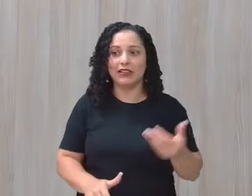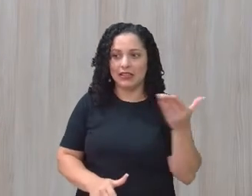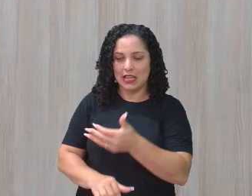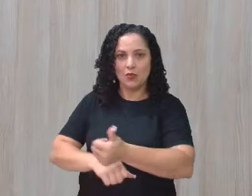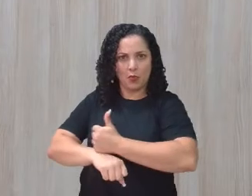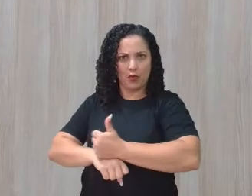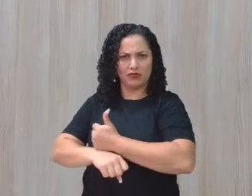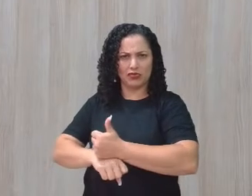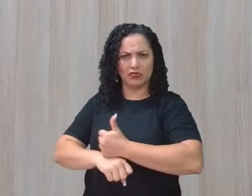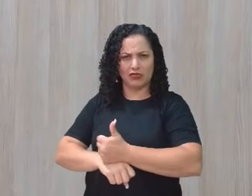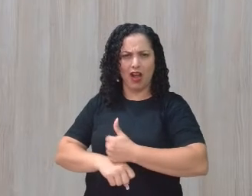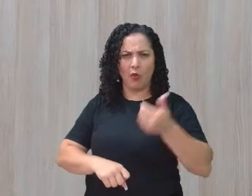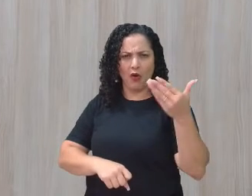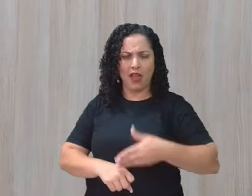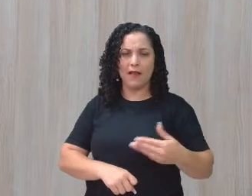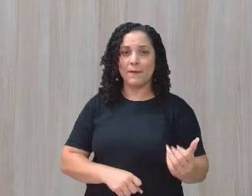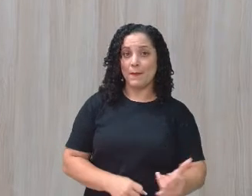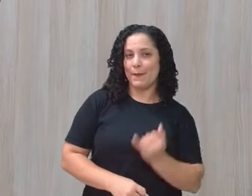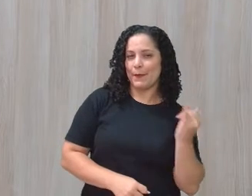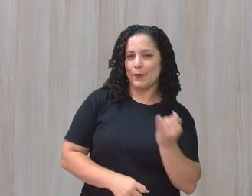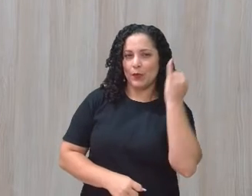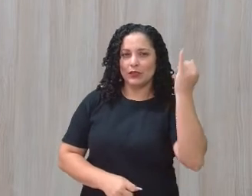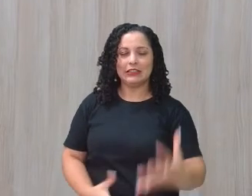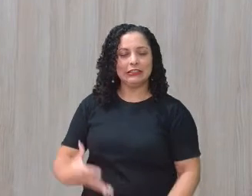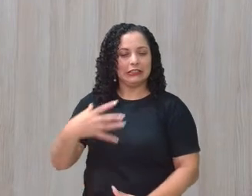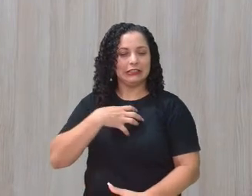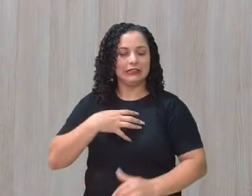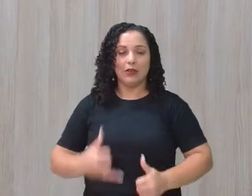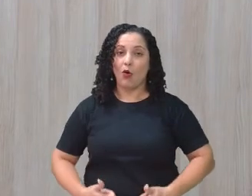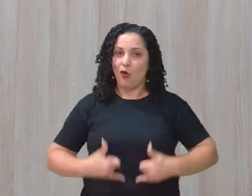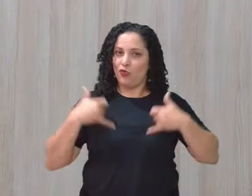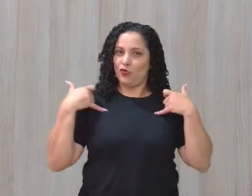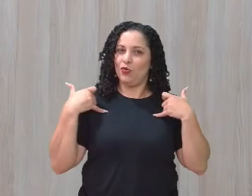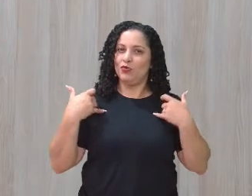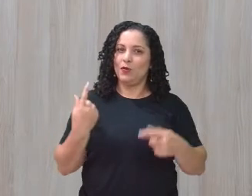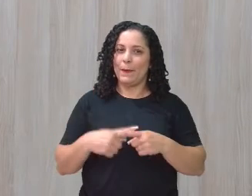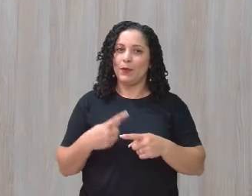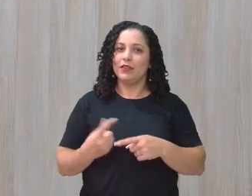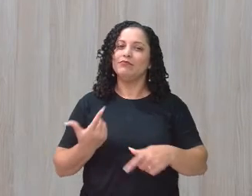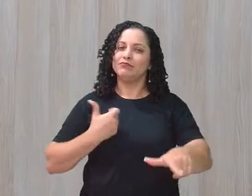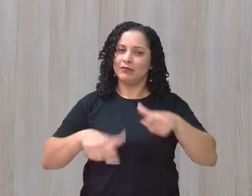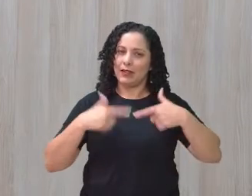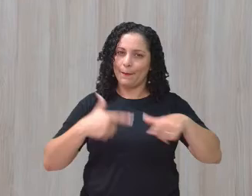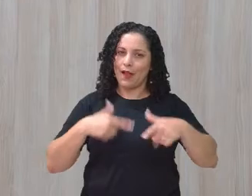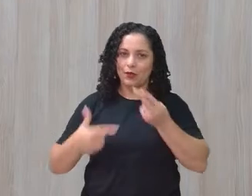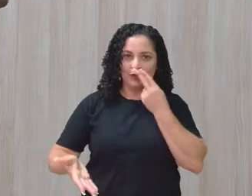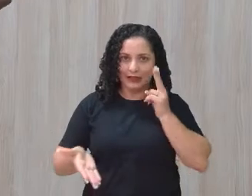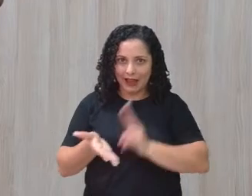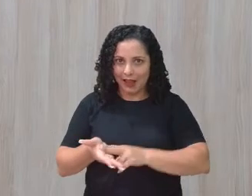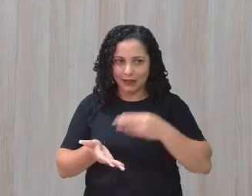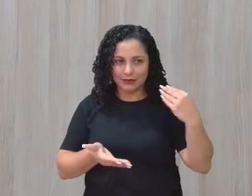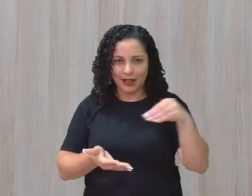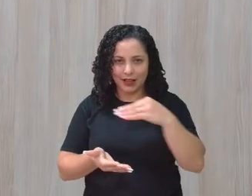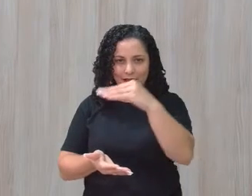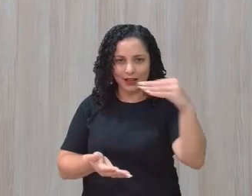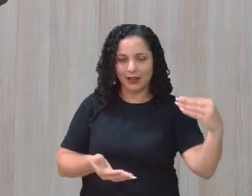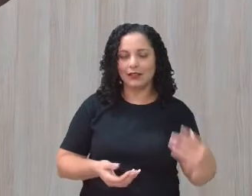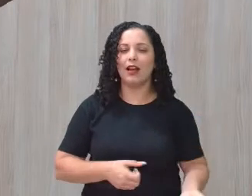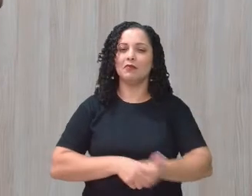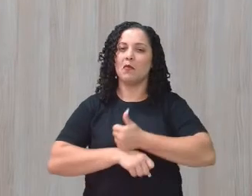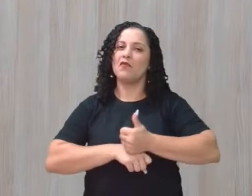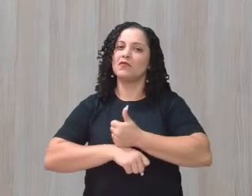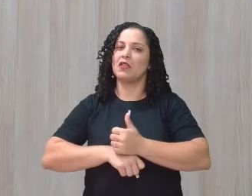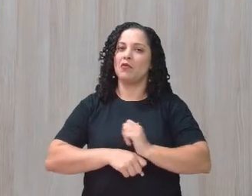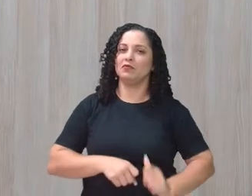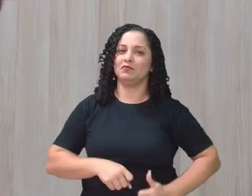naquela cidade. E ele se sentia muito orgulhoso por ser conhecido pelo seu trabalho como carteiro. E isso é demonstrado até